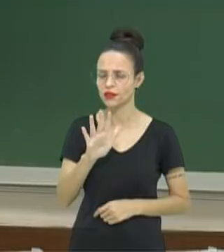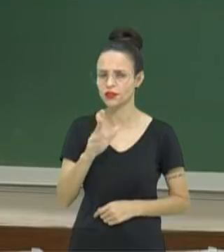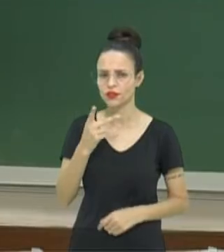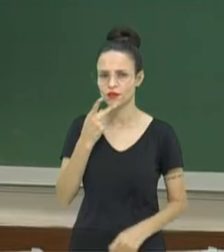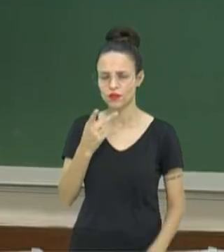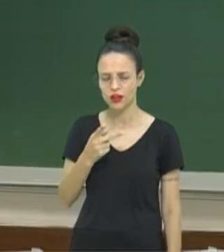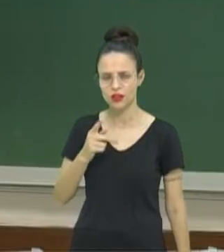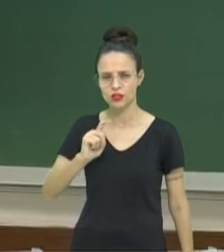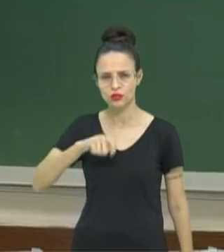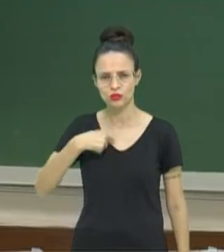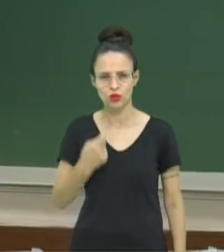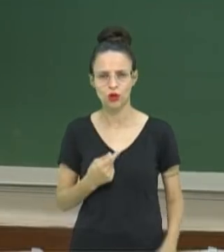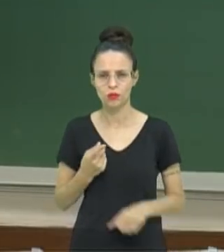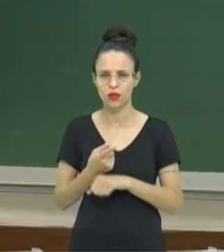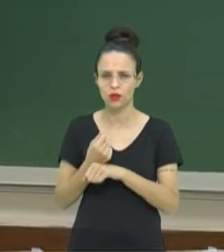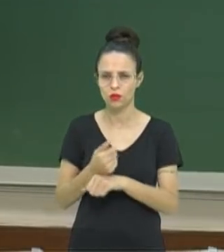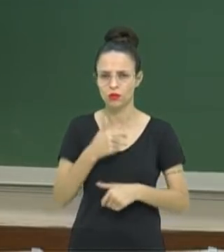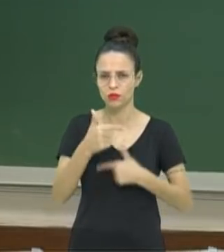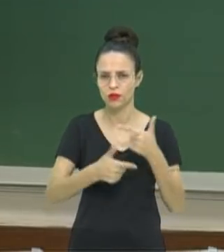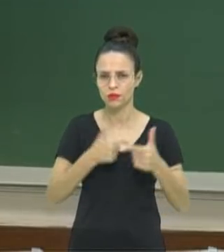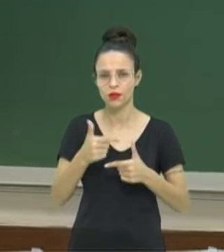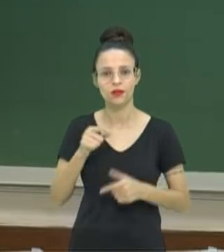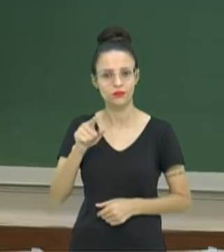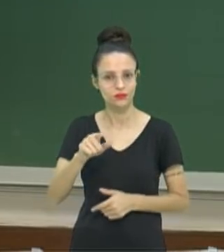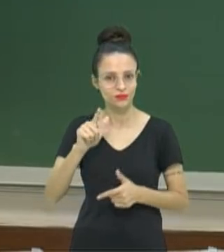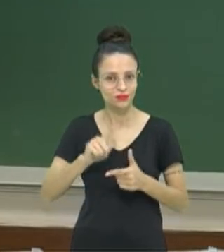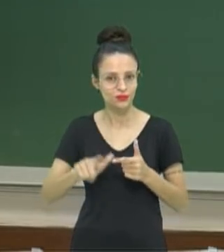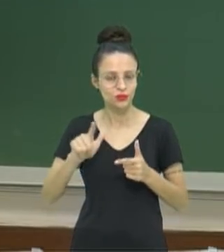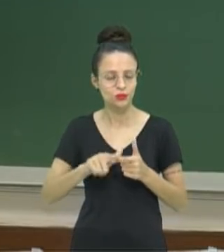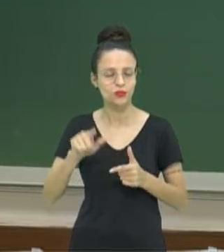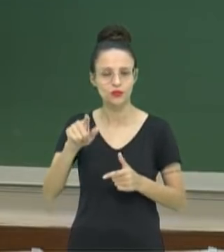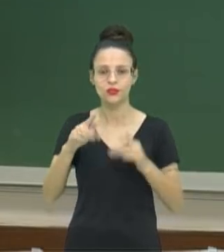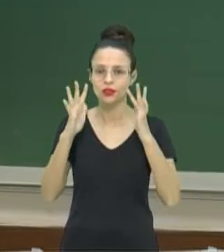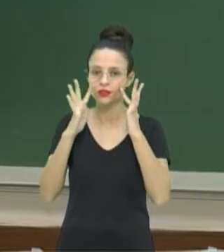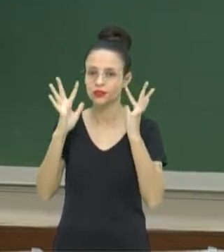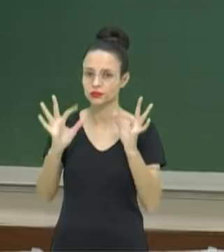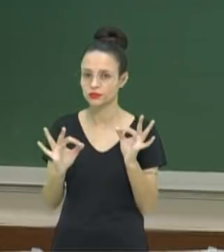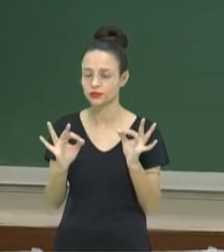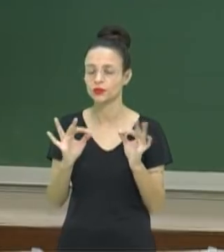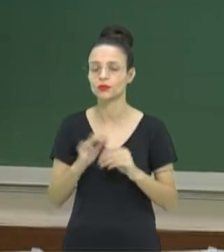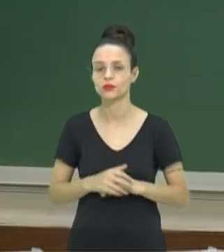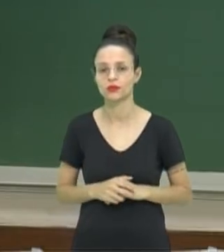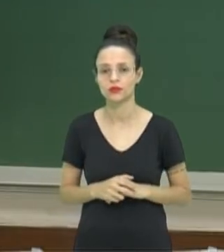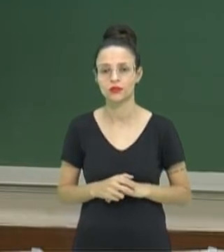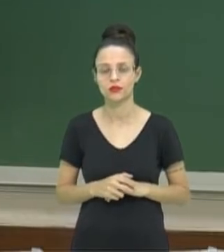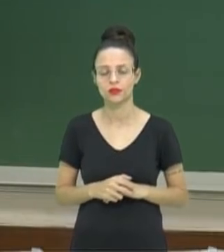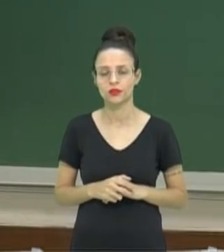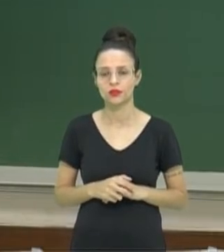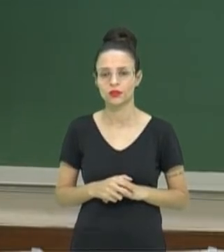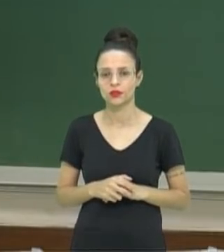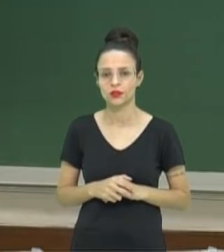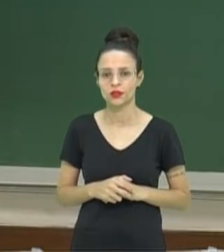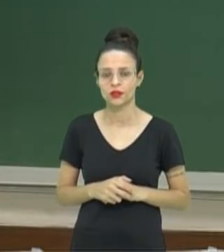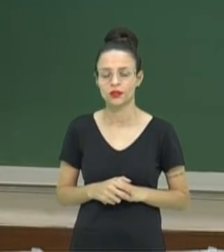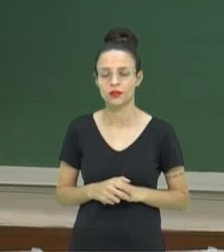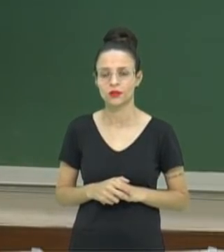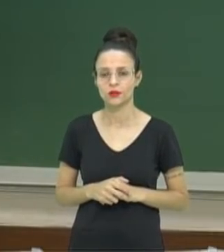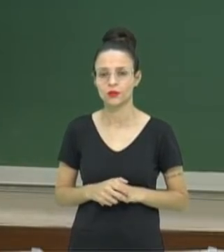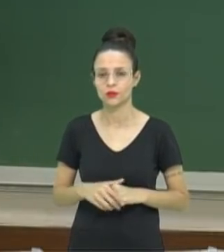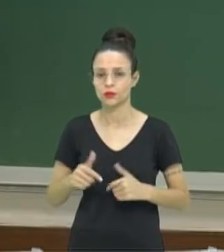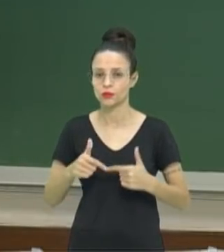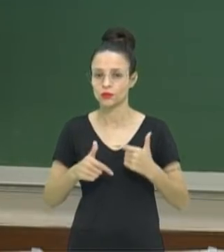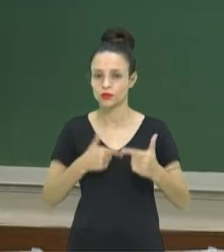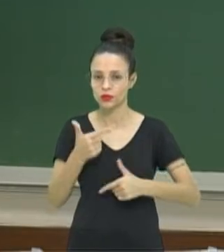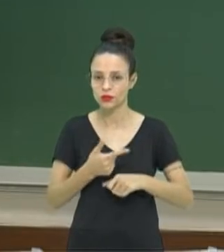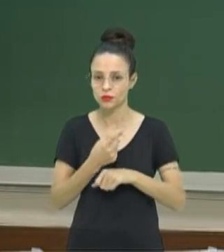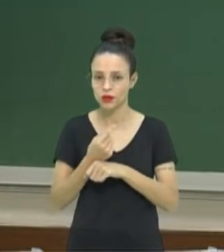das atividades aqui, é ali que mora o problema e é ali que vocês tinham que fazer a interpretação da afirmação. As